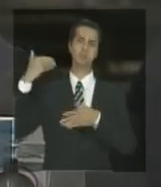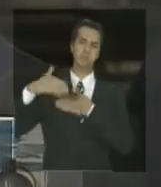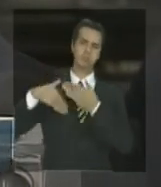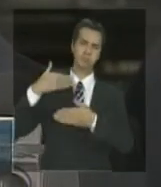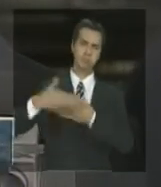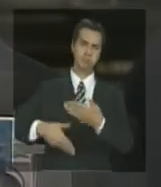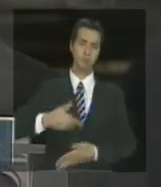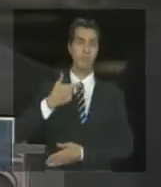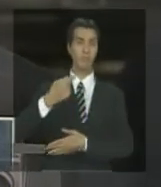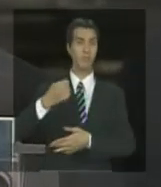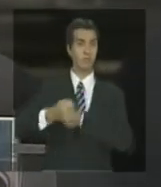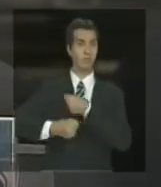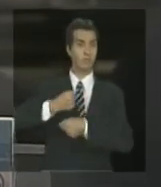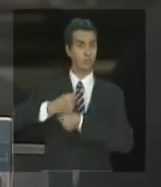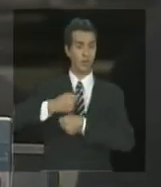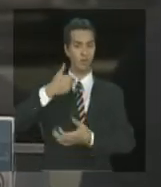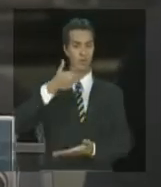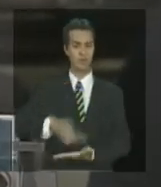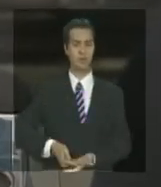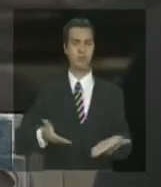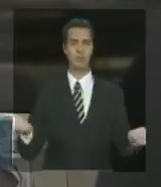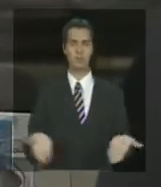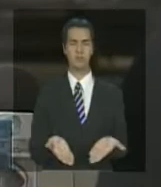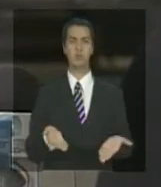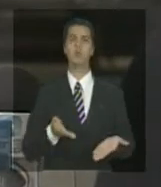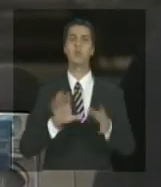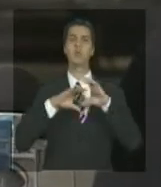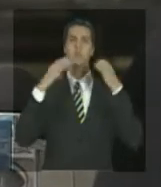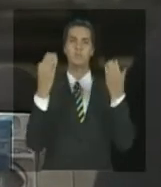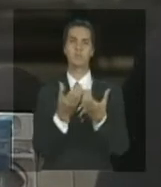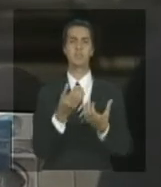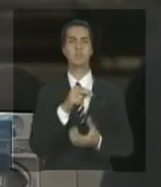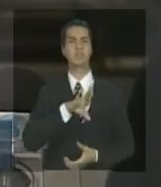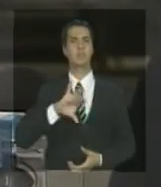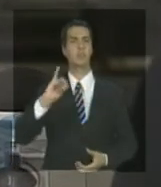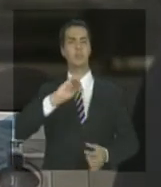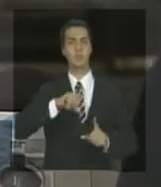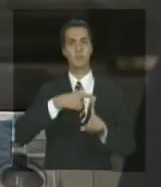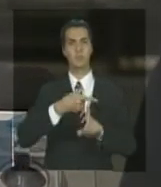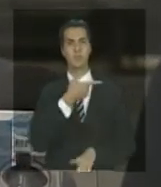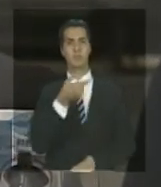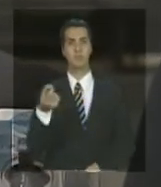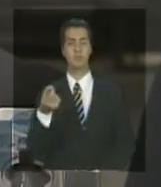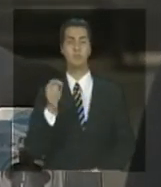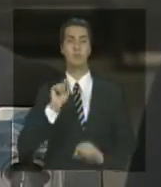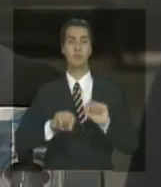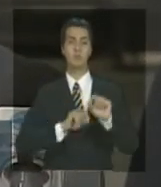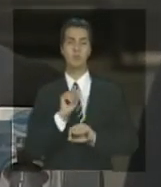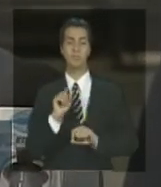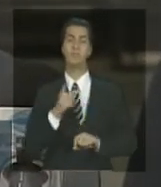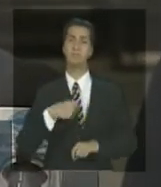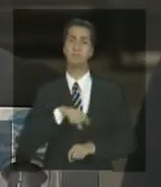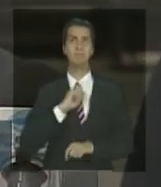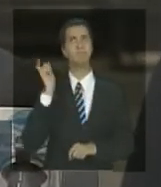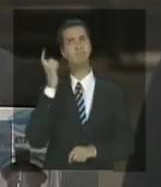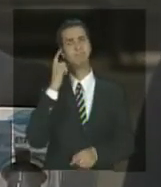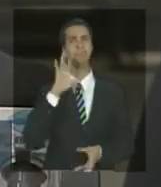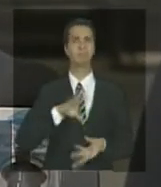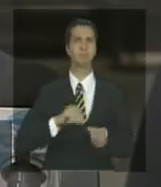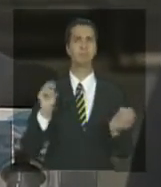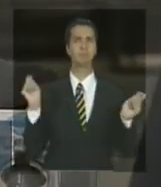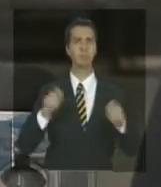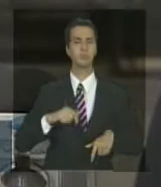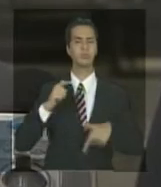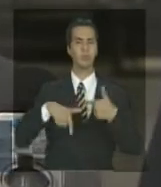uma avaliação do que foi feito ou deixou de ser feito desde a Rio 92 até agora, mas, sobretudo, um espaço